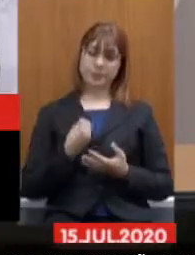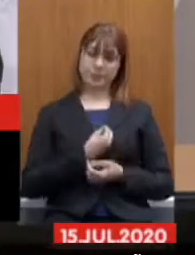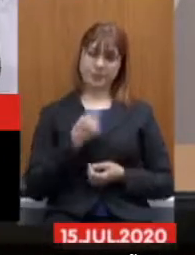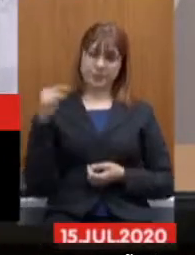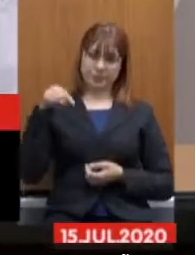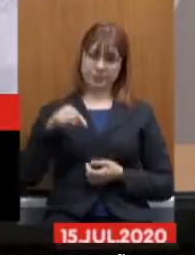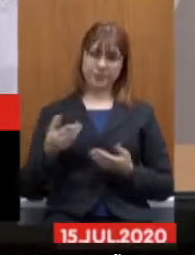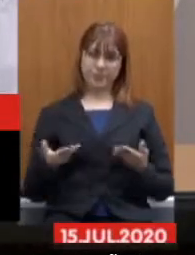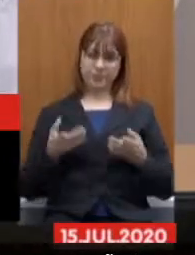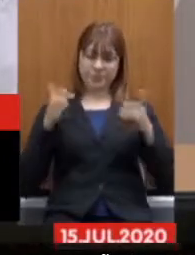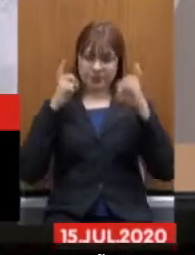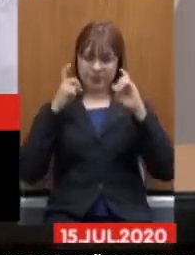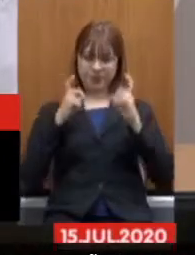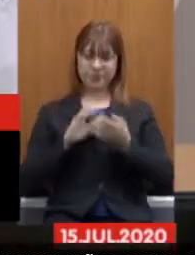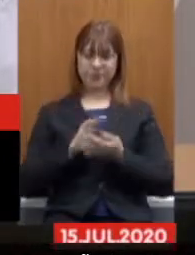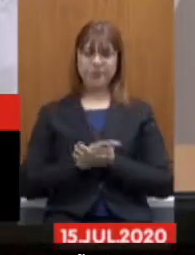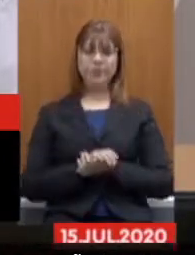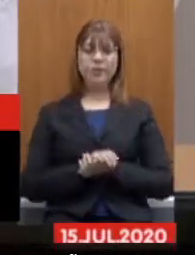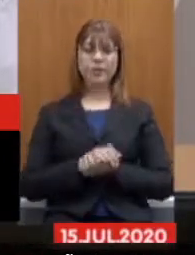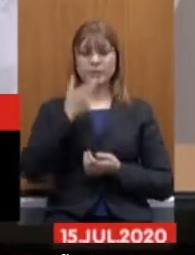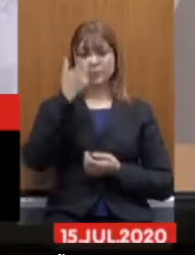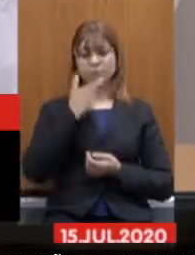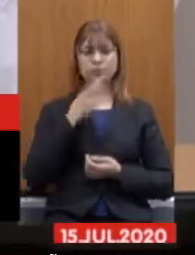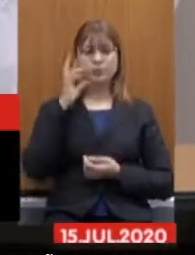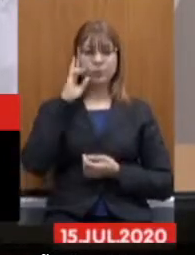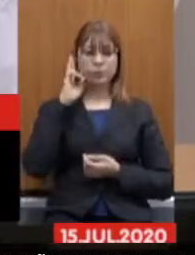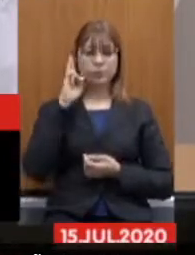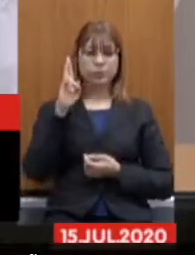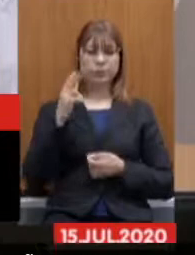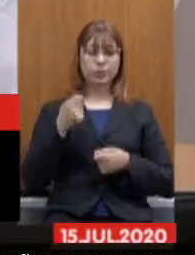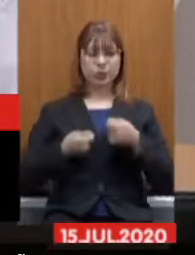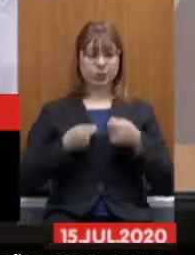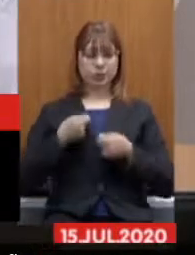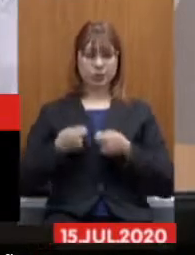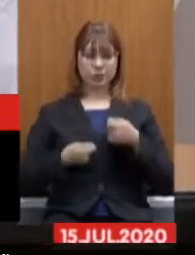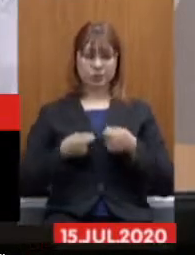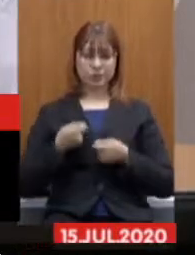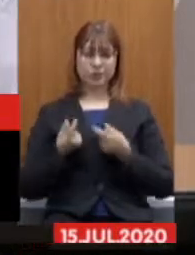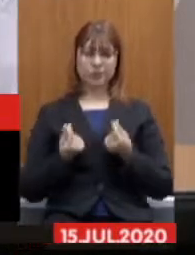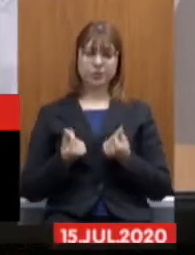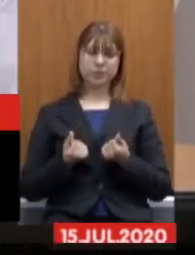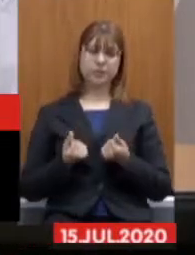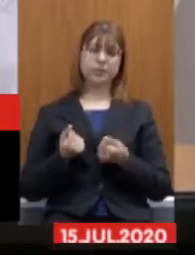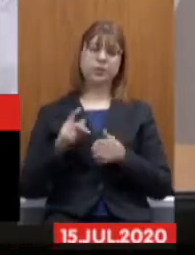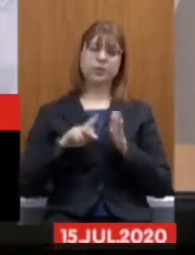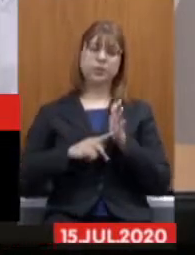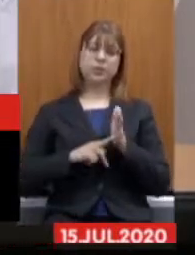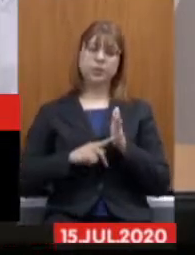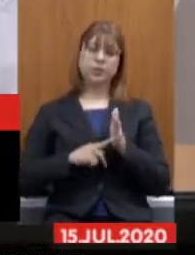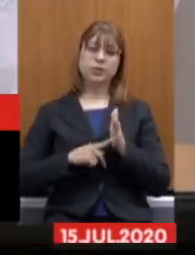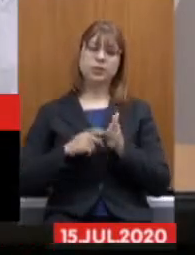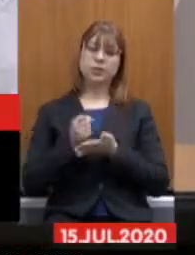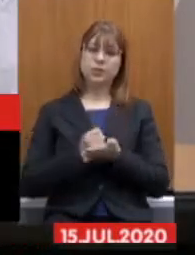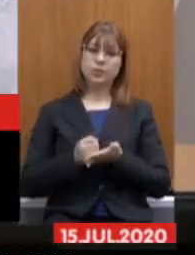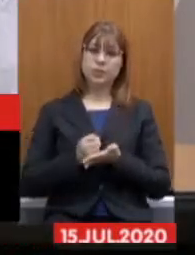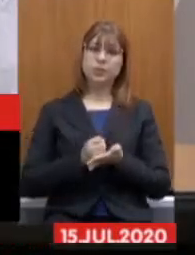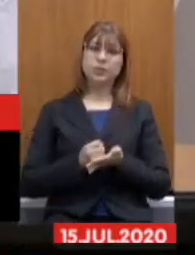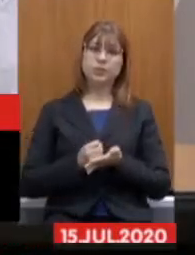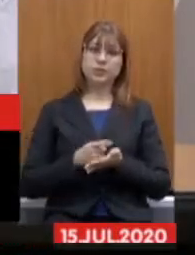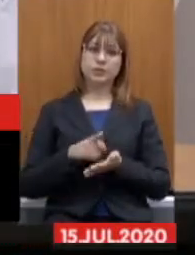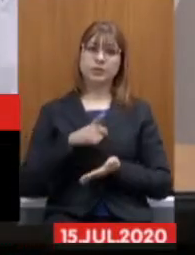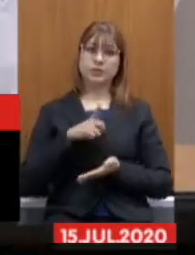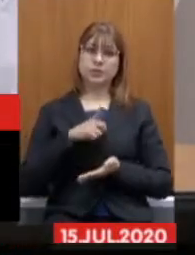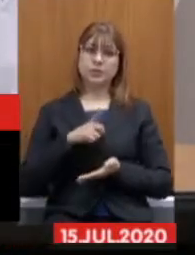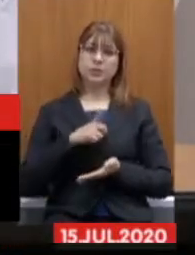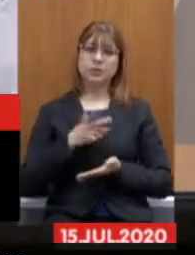on tá bom eu sou diretor de administração e finanças do sindicato dos farmacêuticos tirar uma temos uma diretoria